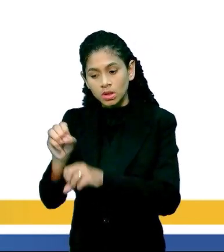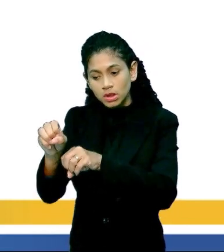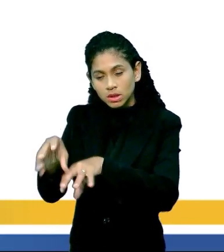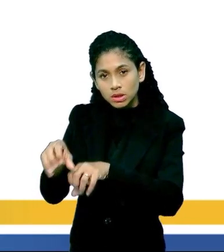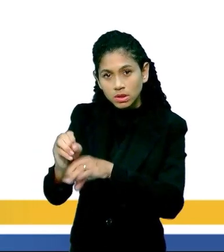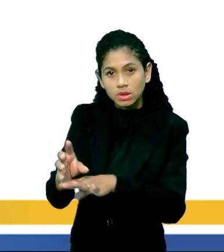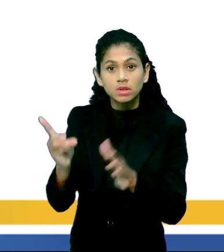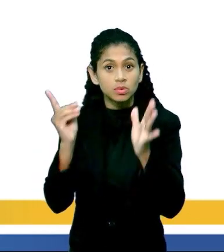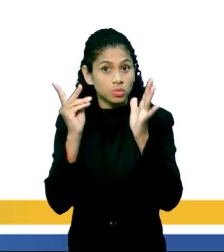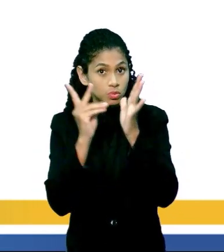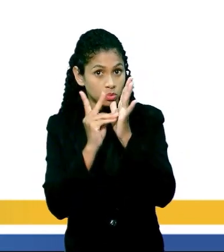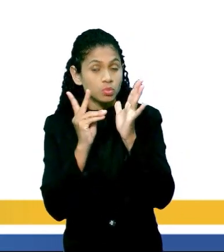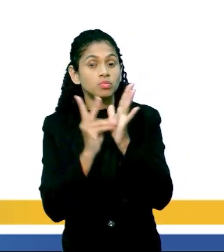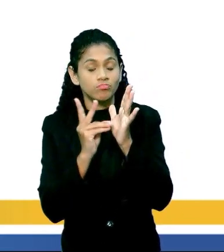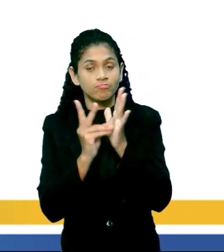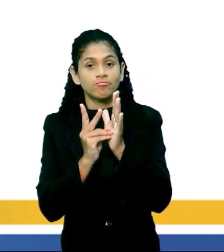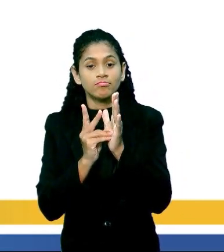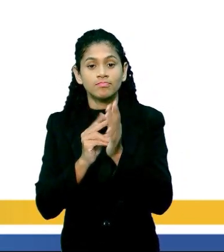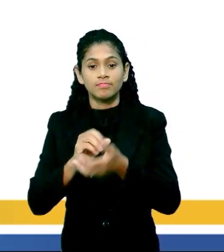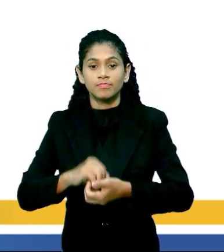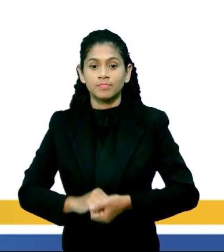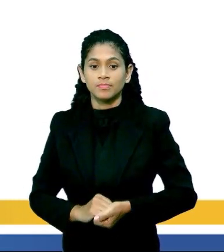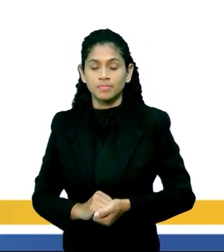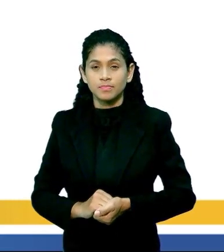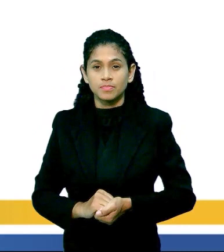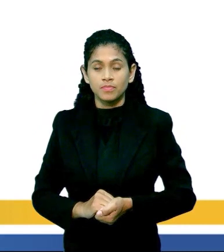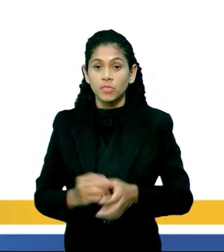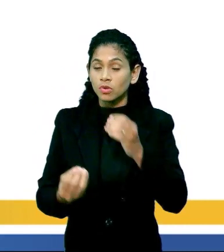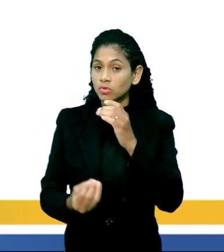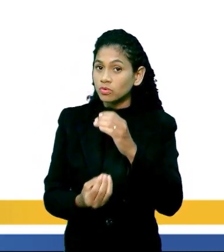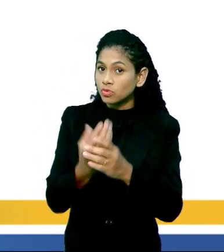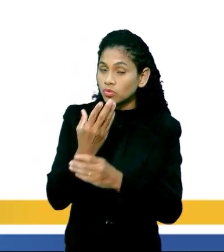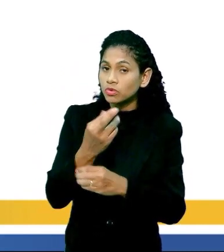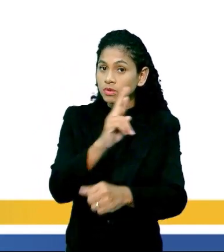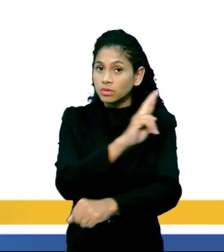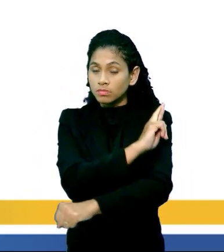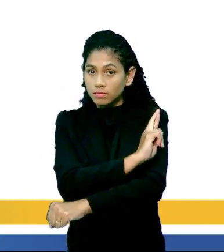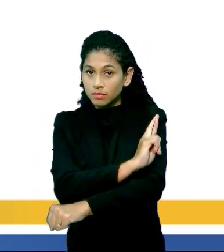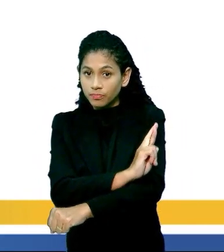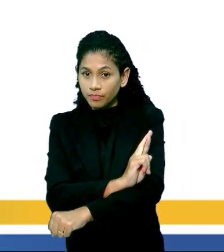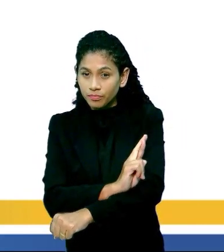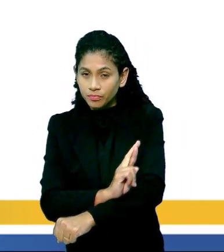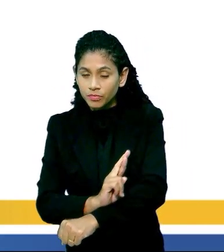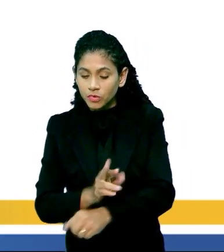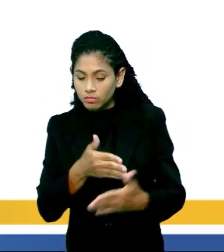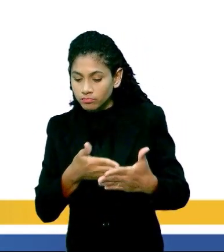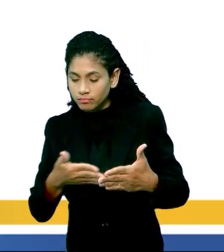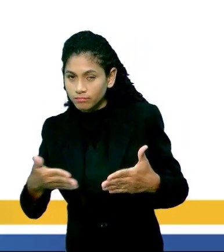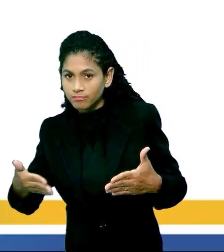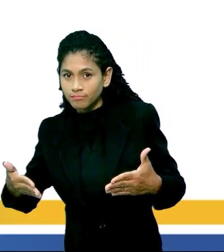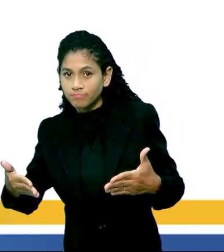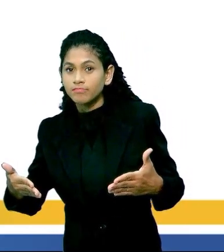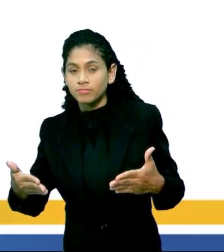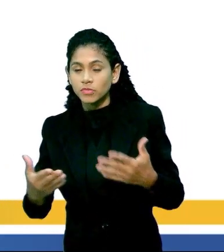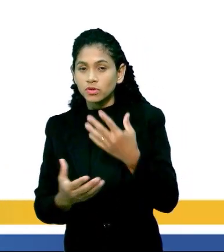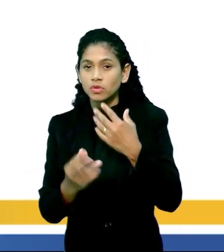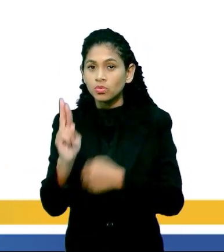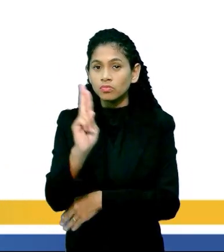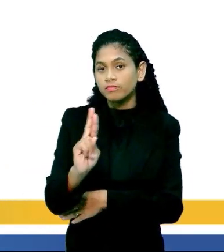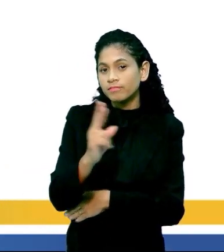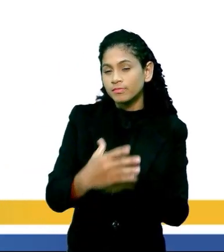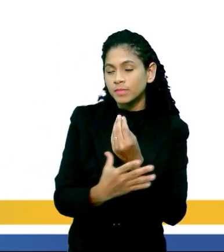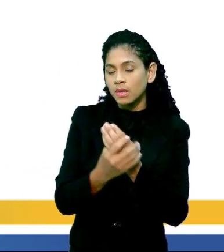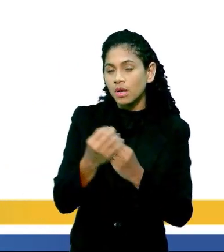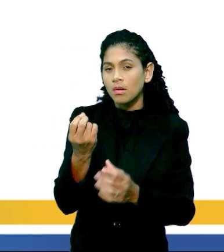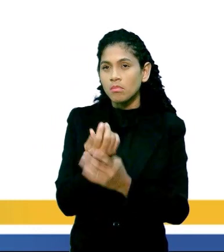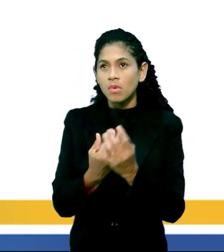uma atividade extra-catequese, partindo do princípio religioso que defende a necessidade de ocupar as mãos para que a